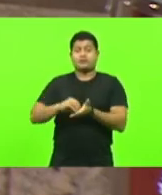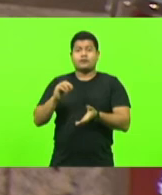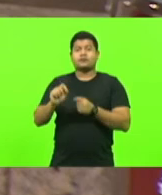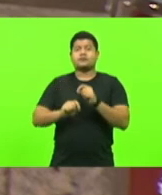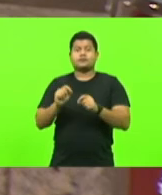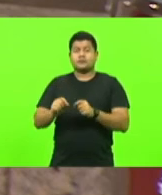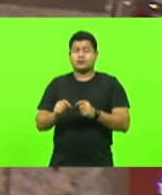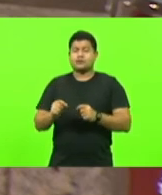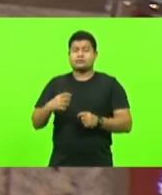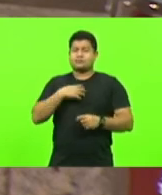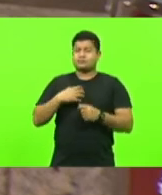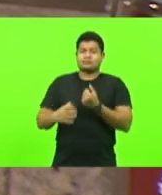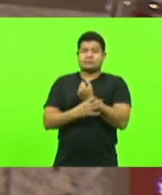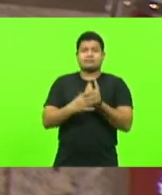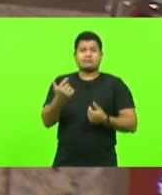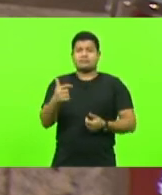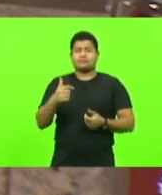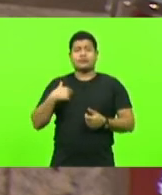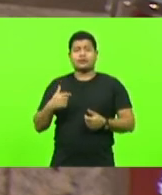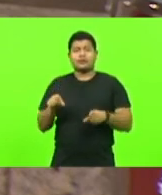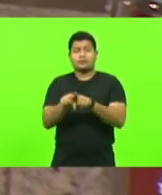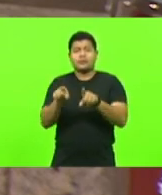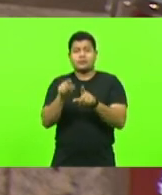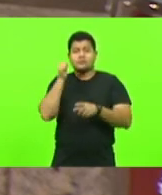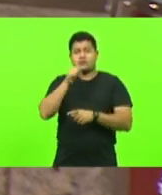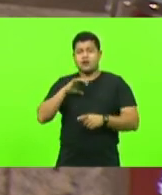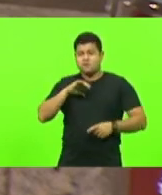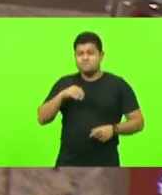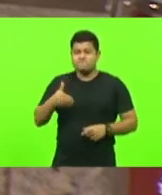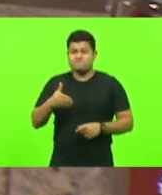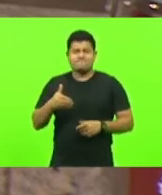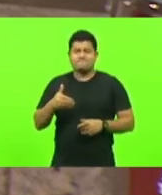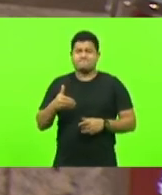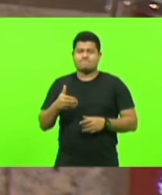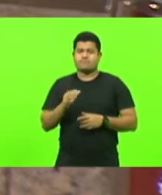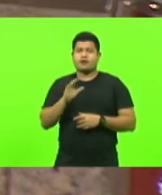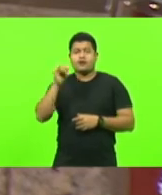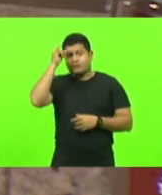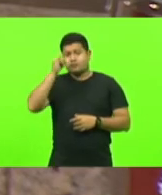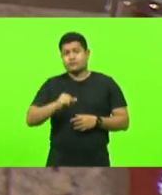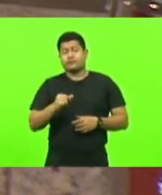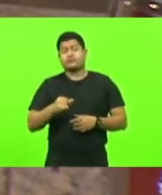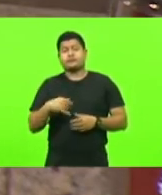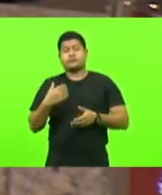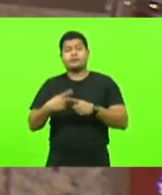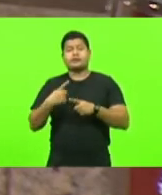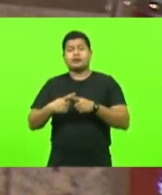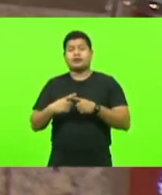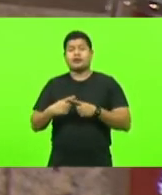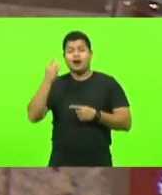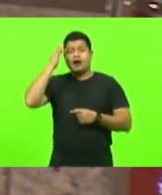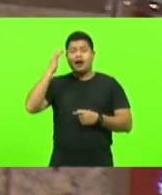e desencorajando muitas mulheres e denunciarem os seus agressores Elas têm medo de denunciar e depois não tem a garantia de proteção